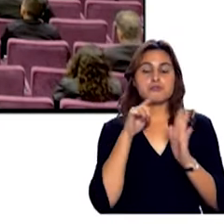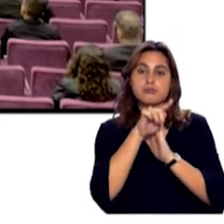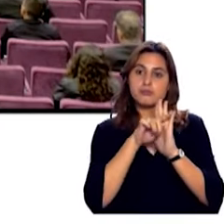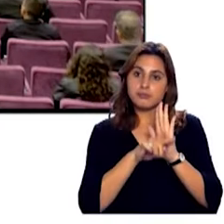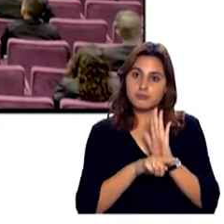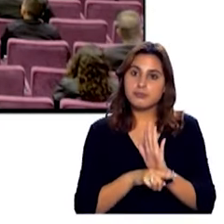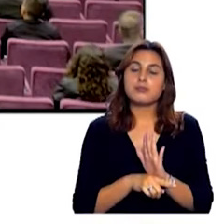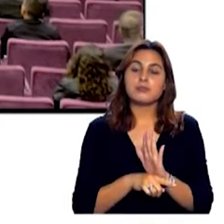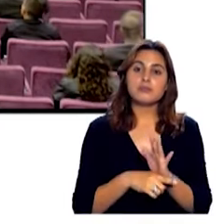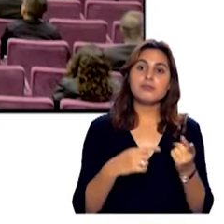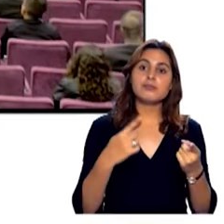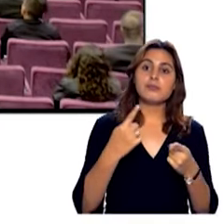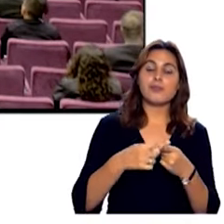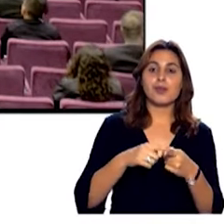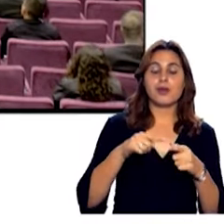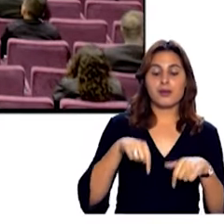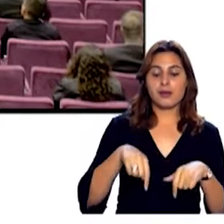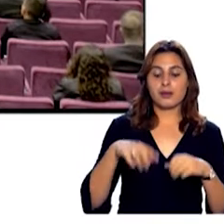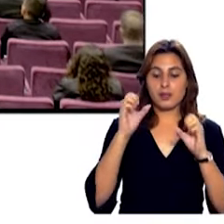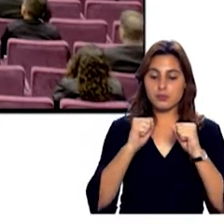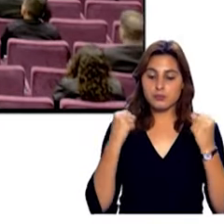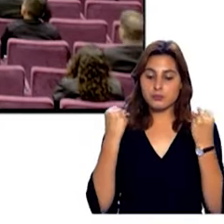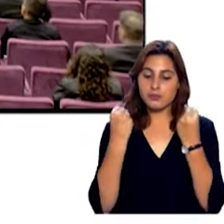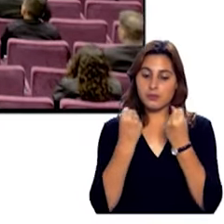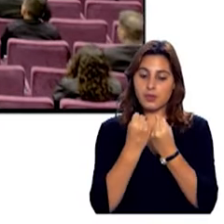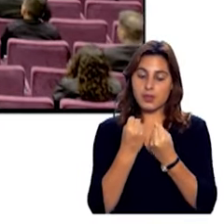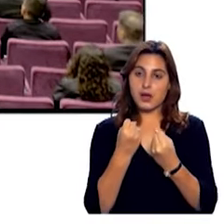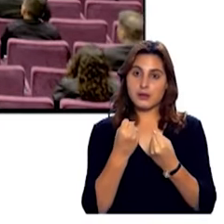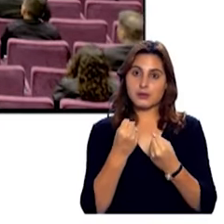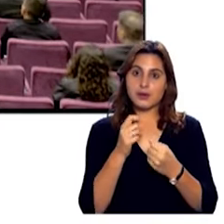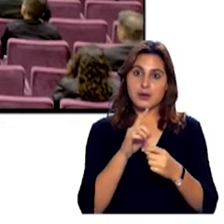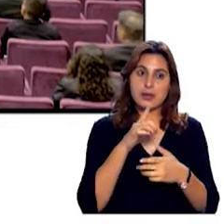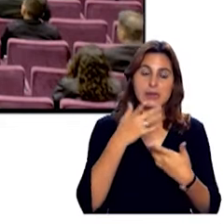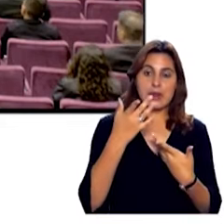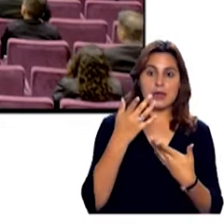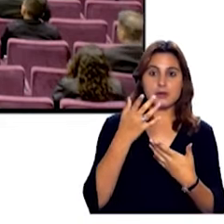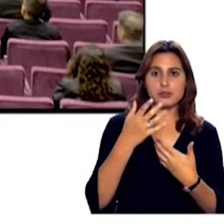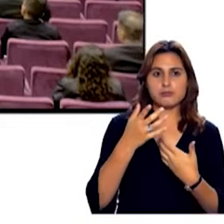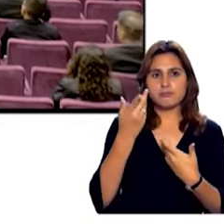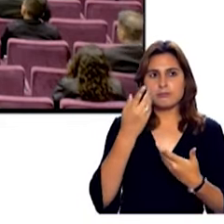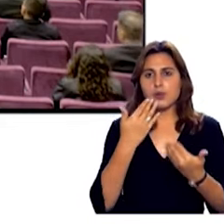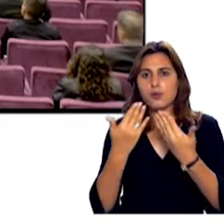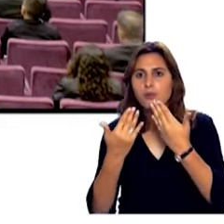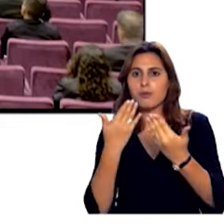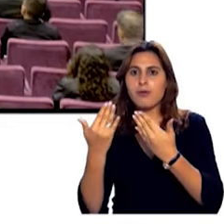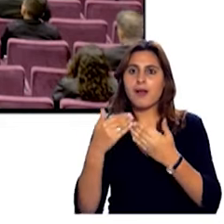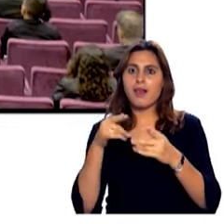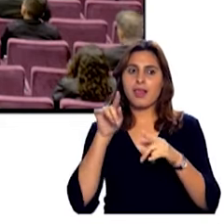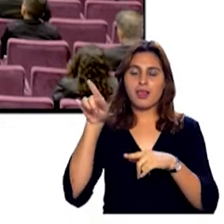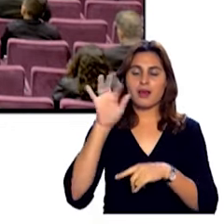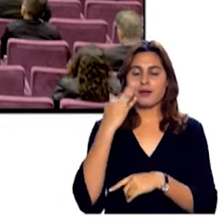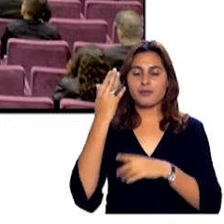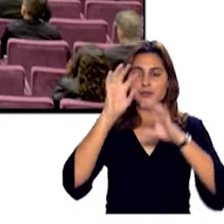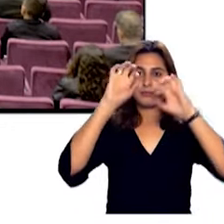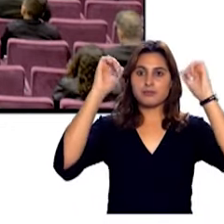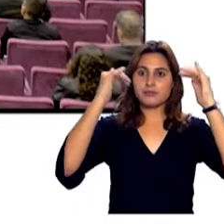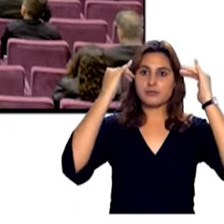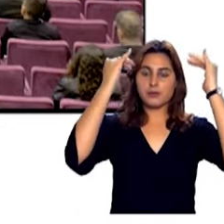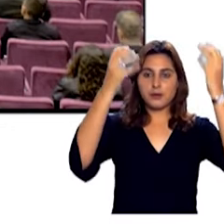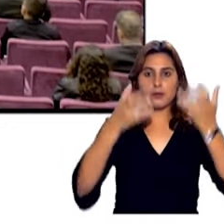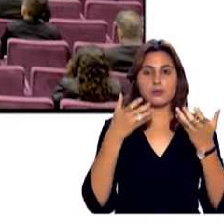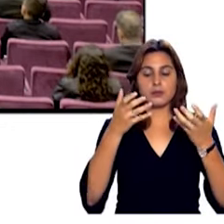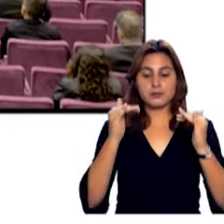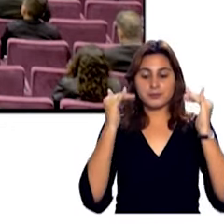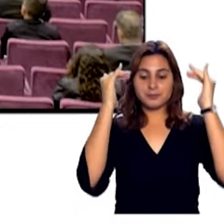nosso seminário nessa troca de idei já Vimos que também na França a corte quer ser a suprema da corte segunda